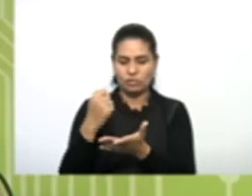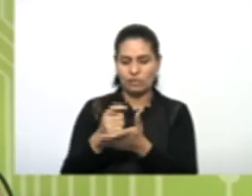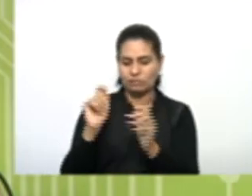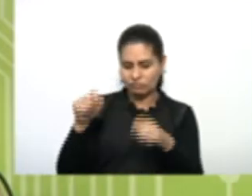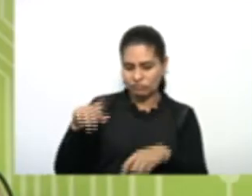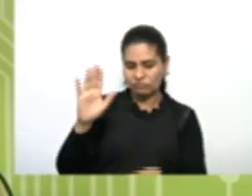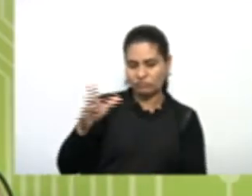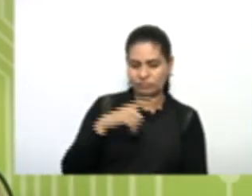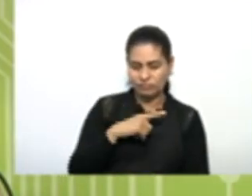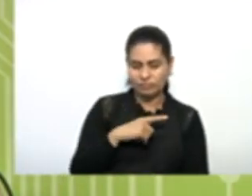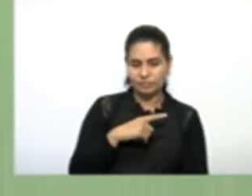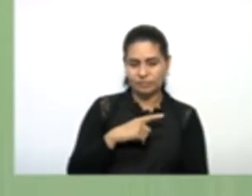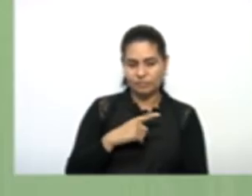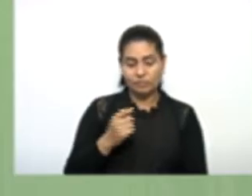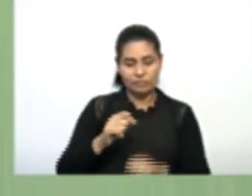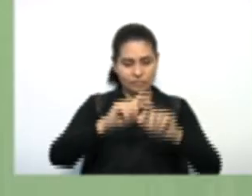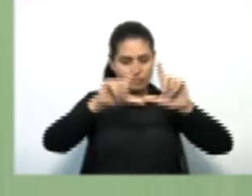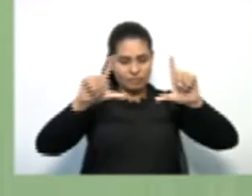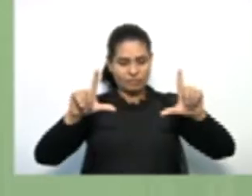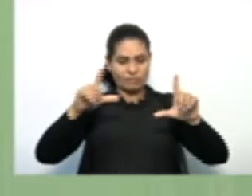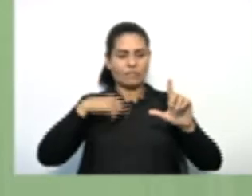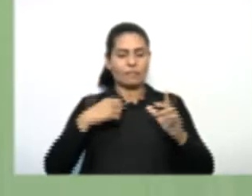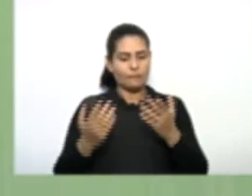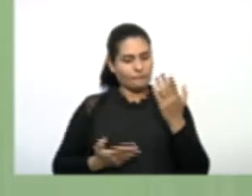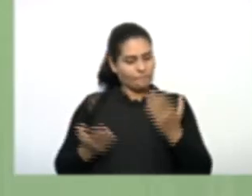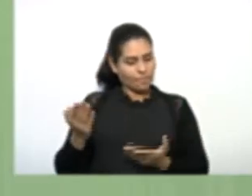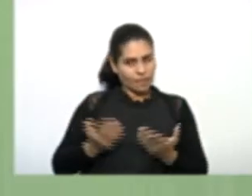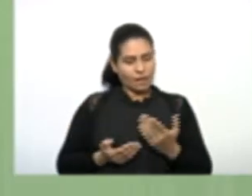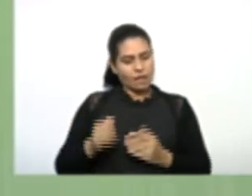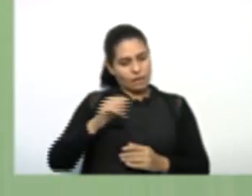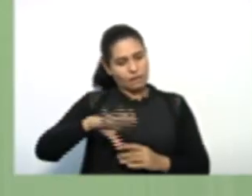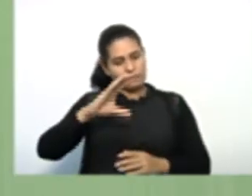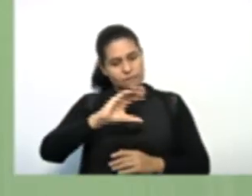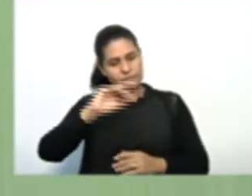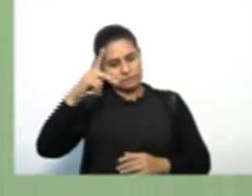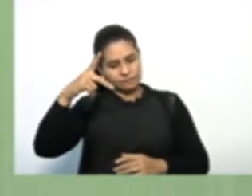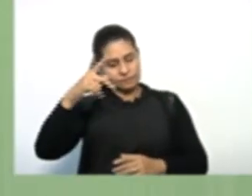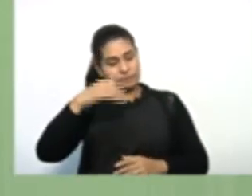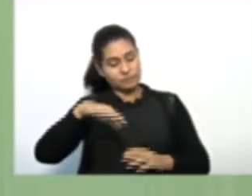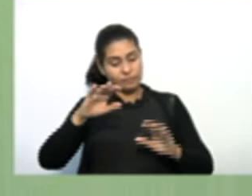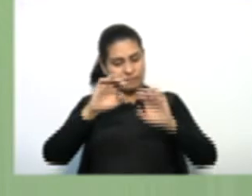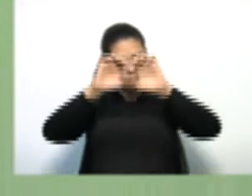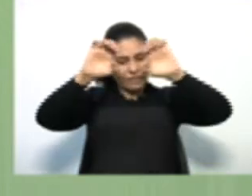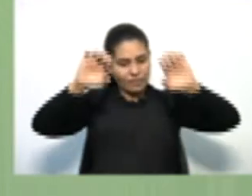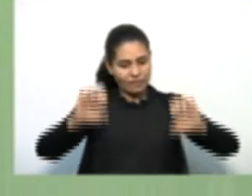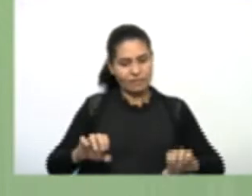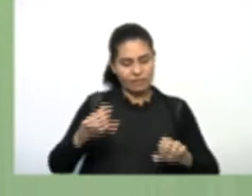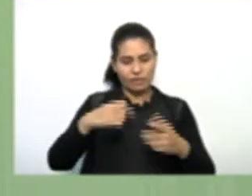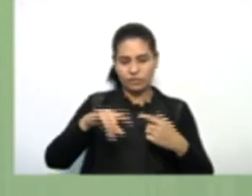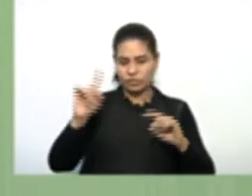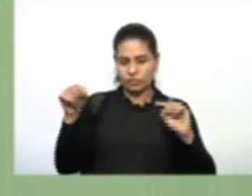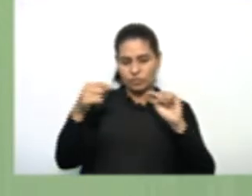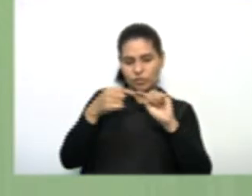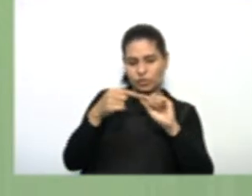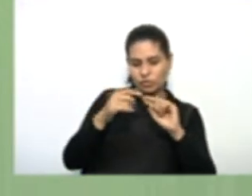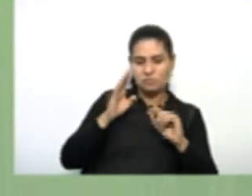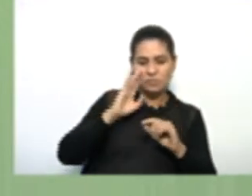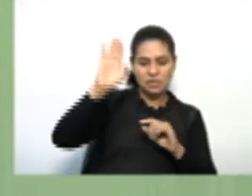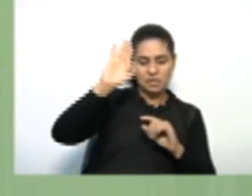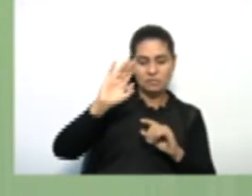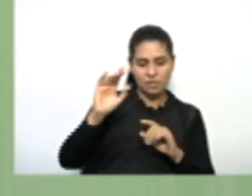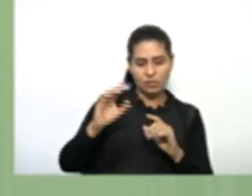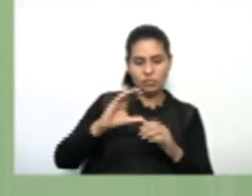trabalho. E voltando no slide, a gente vê que a prestação de serviço através de cooperativas estruturadas sem observância dos princípios